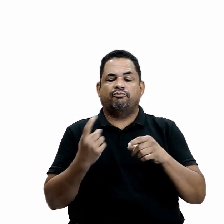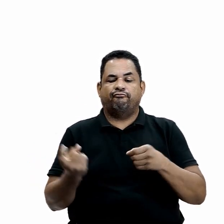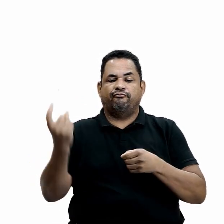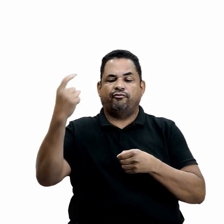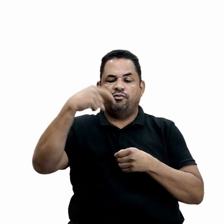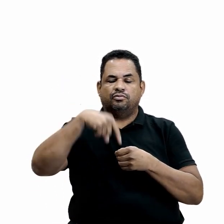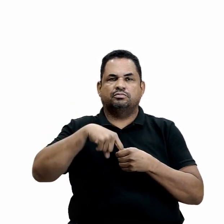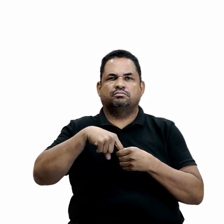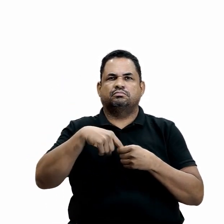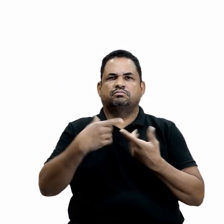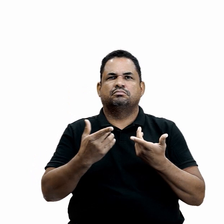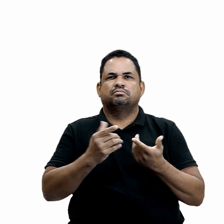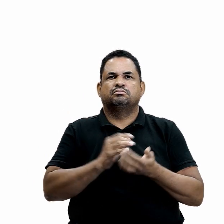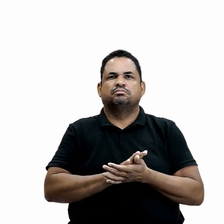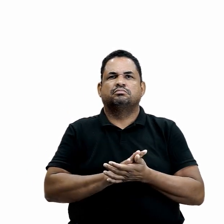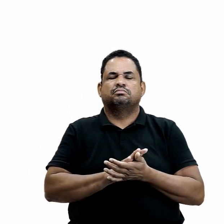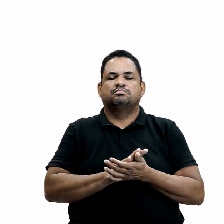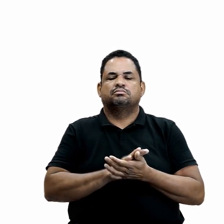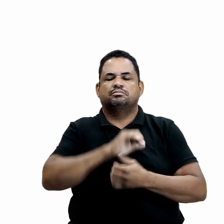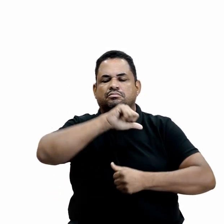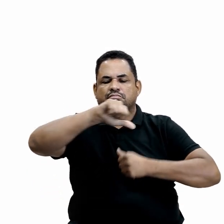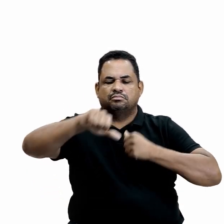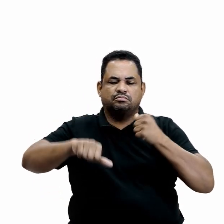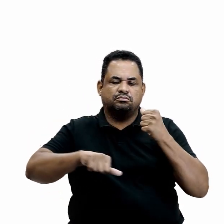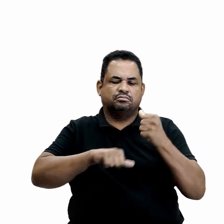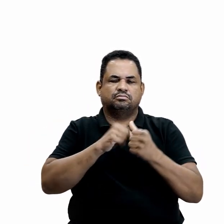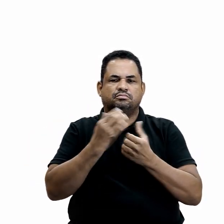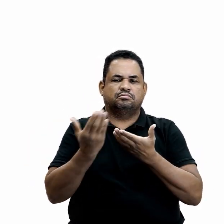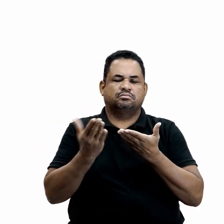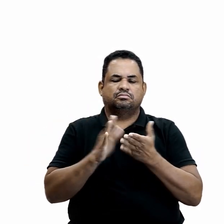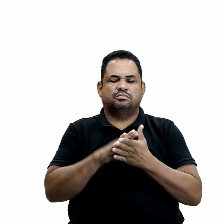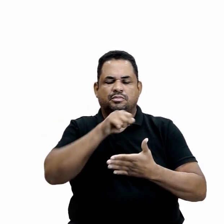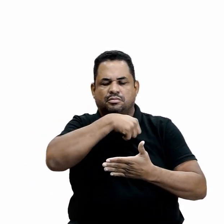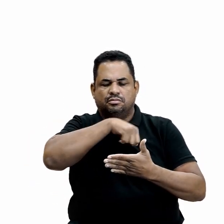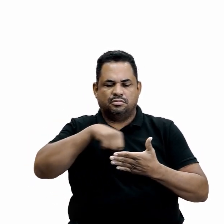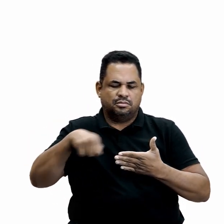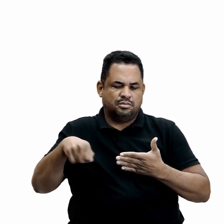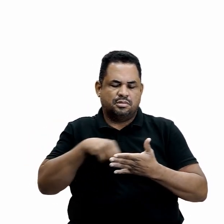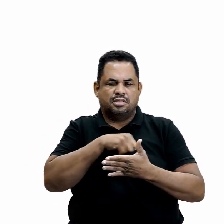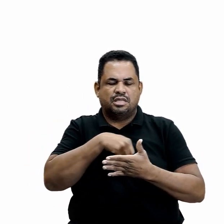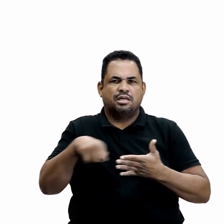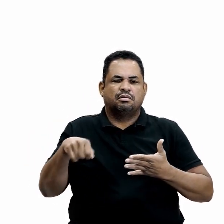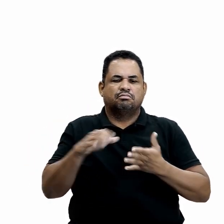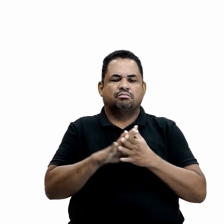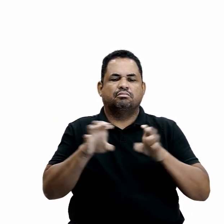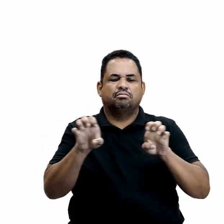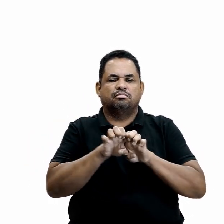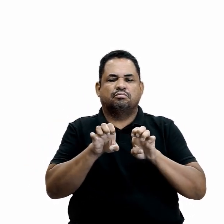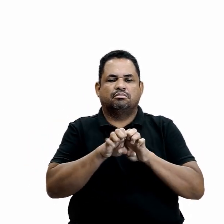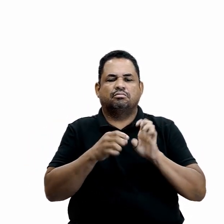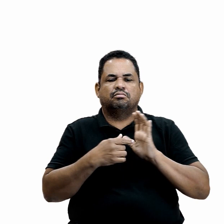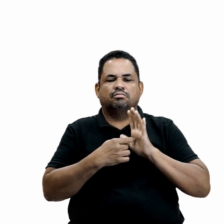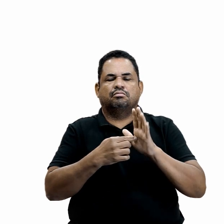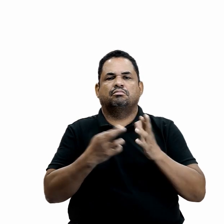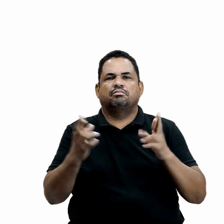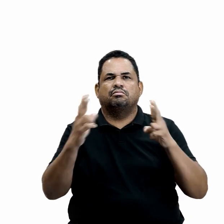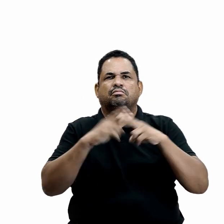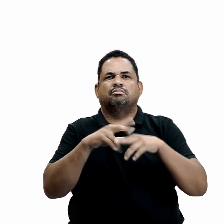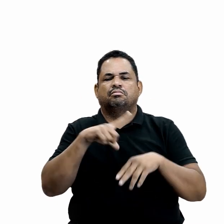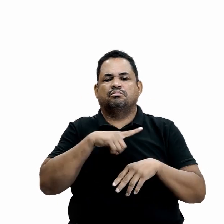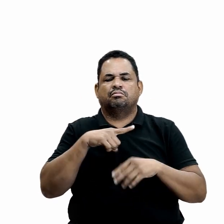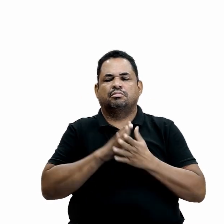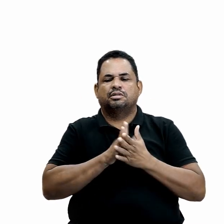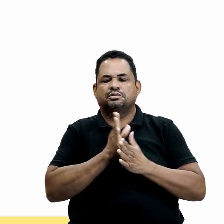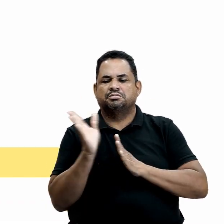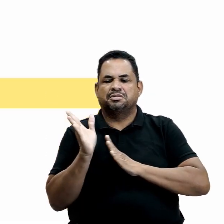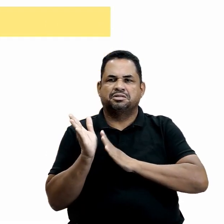observar que na transformação, na maneira de escrever a equação que representa a reação, tem uma seta com dois